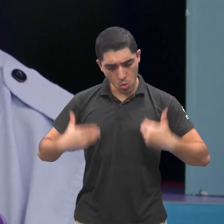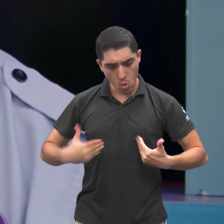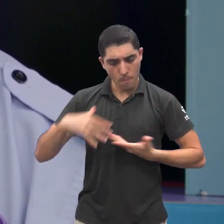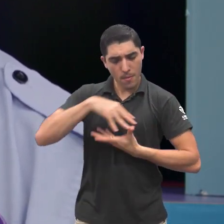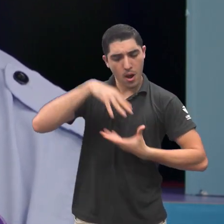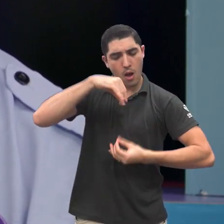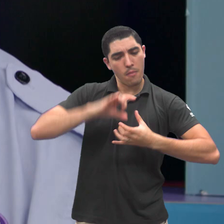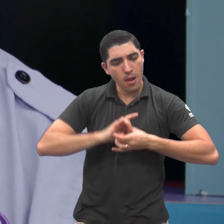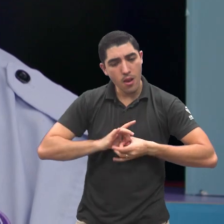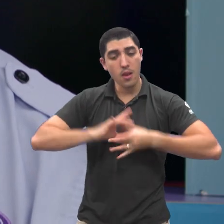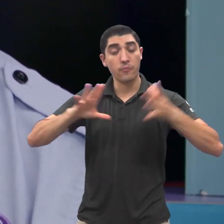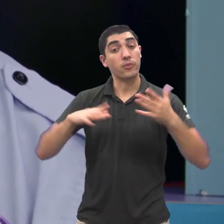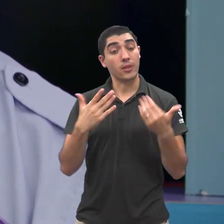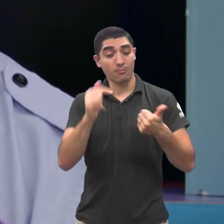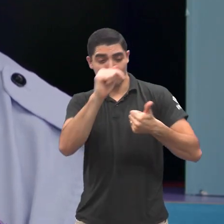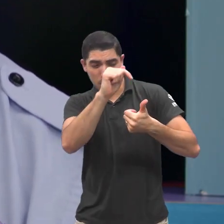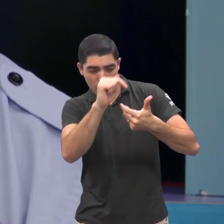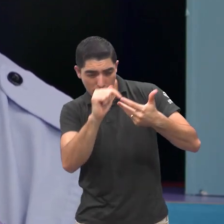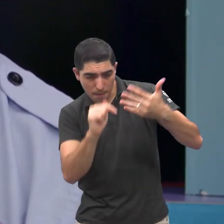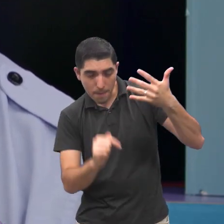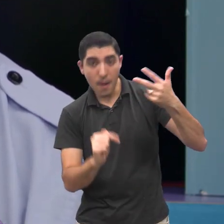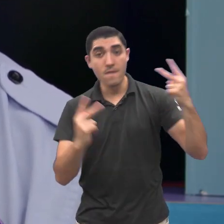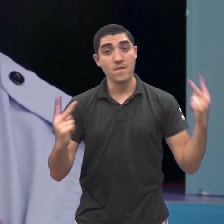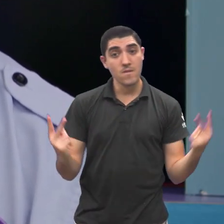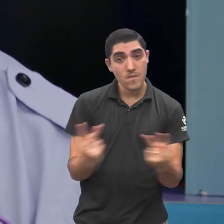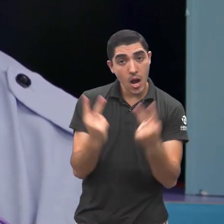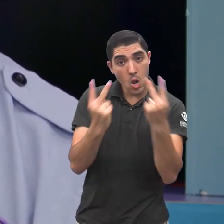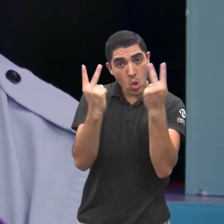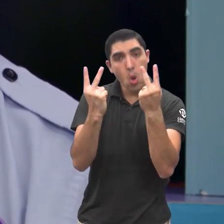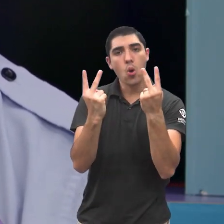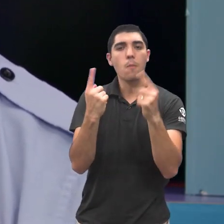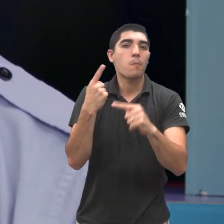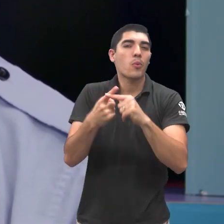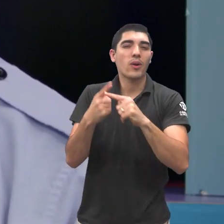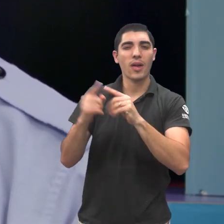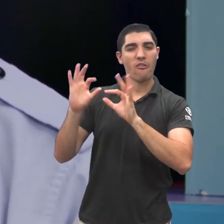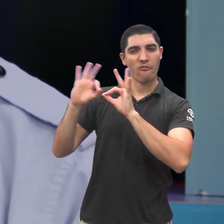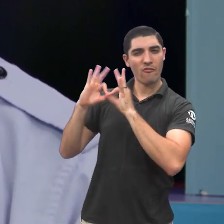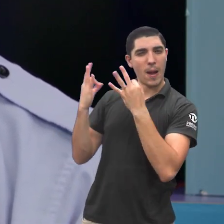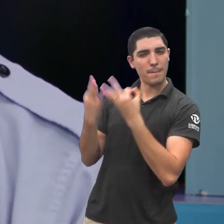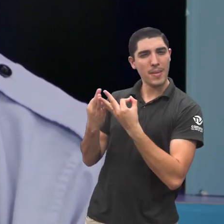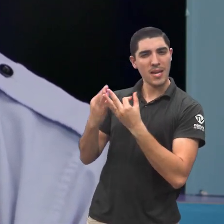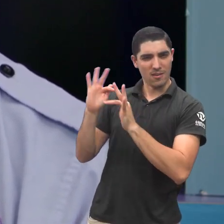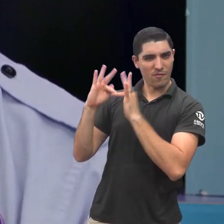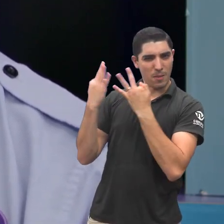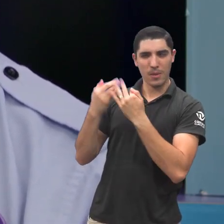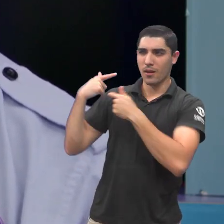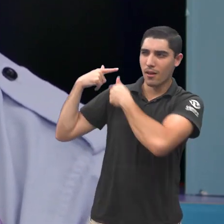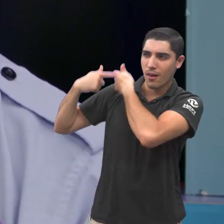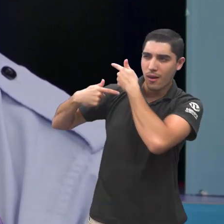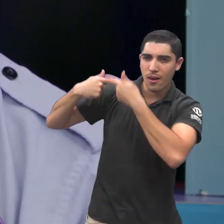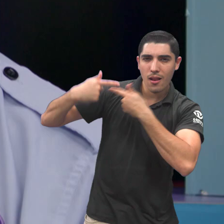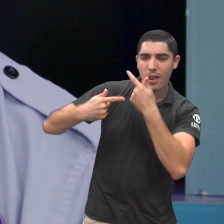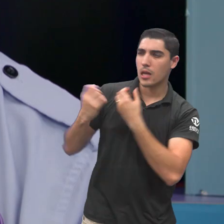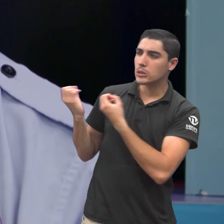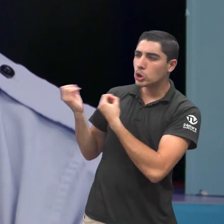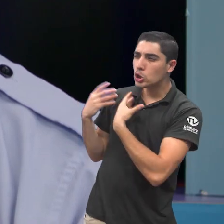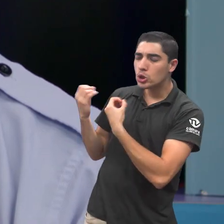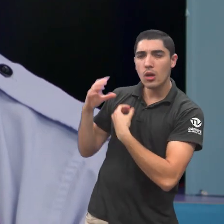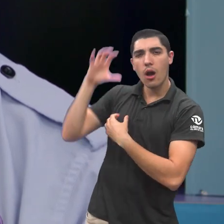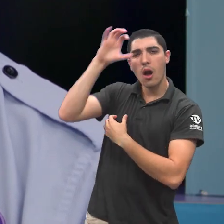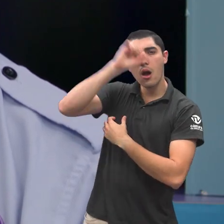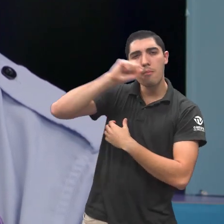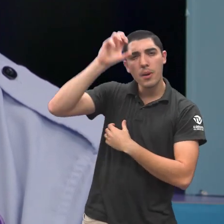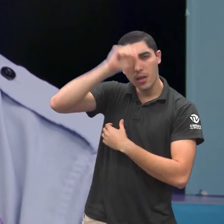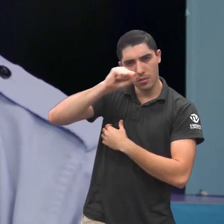que nós fortalecemos, aqueles valores que são passados na família, buscando exatamente